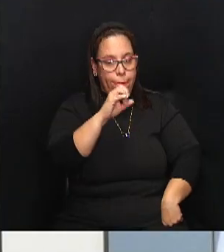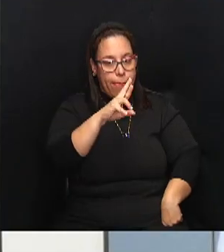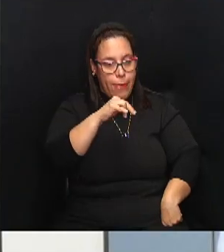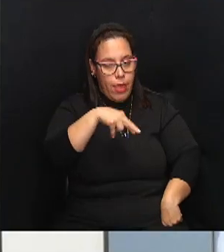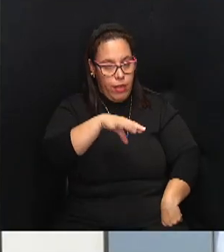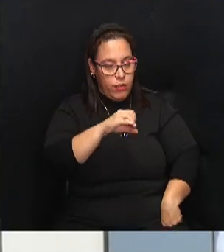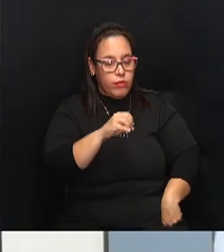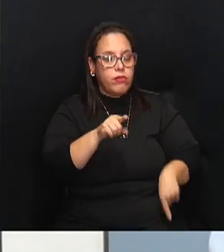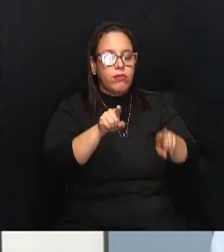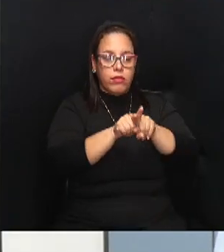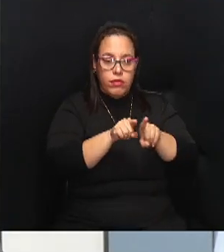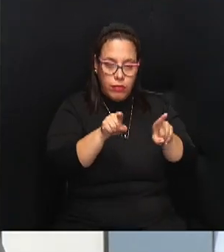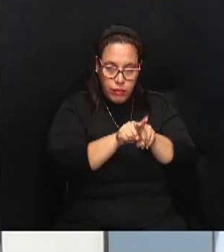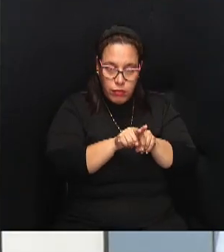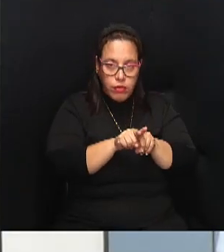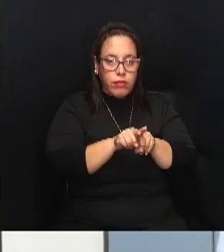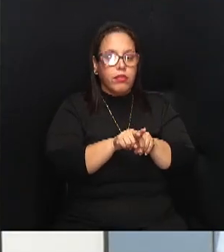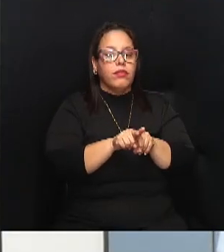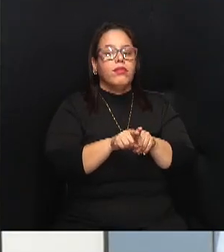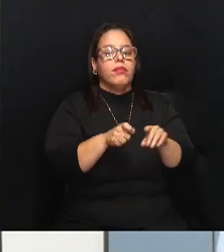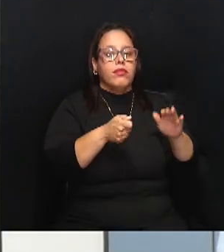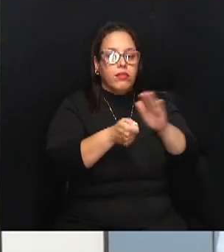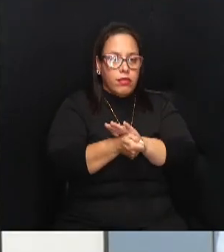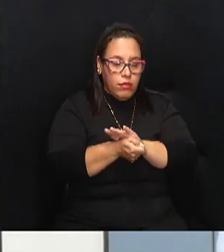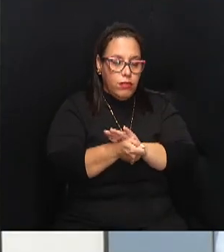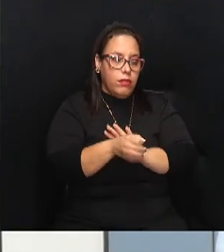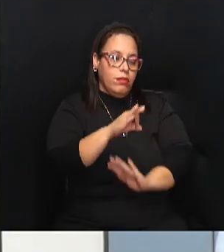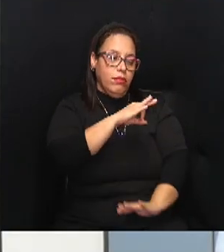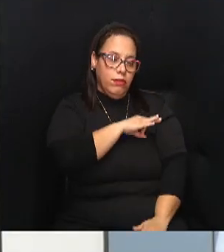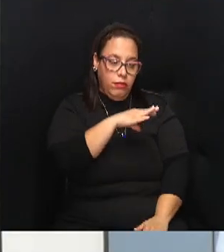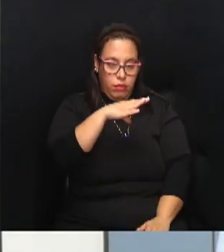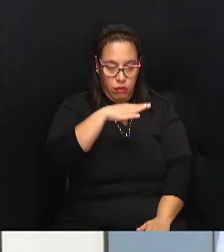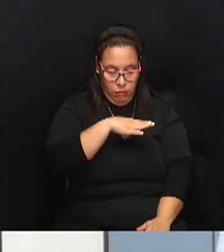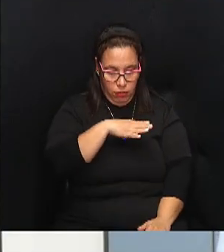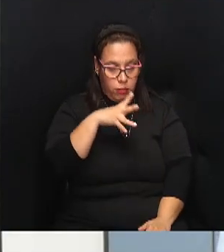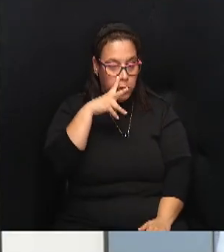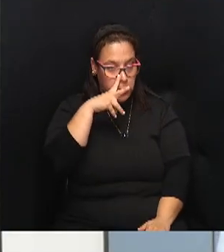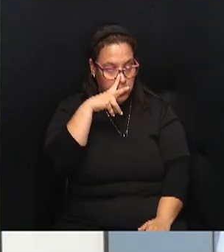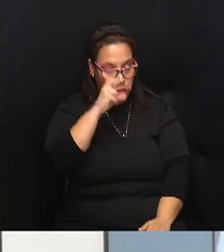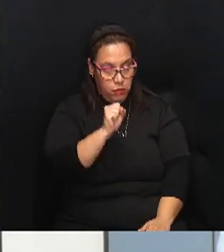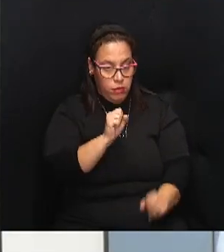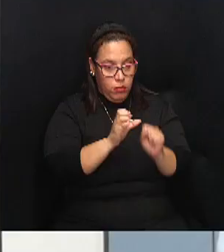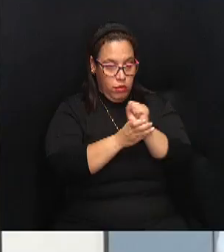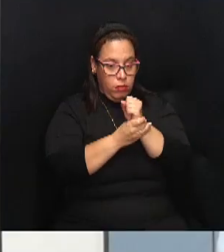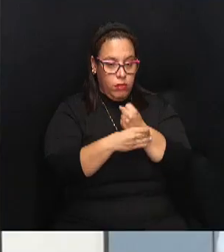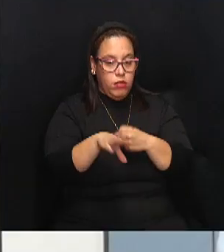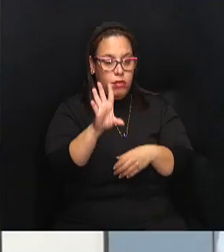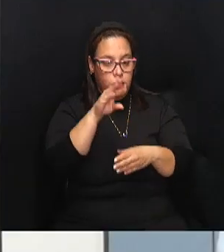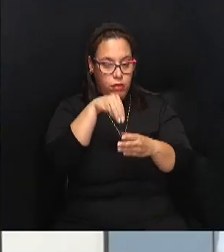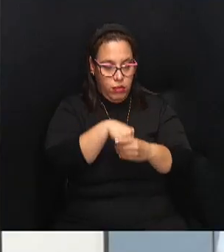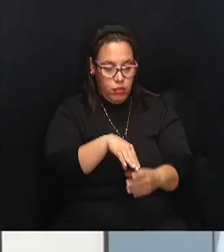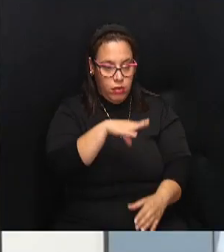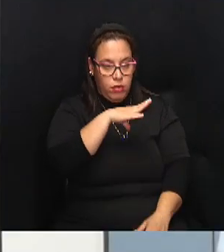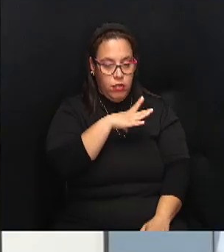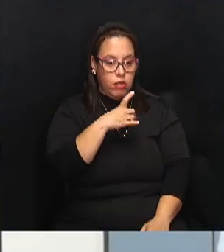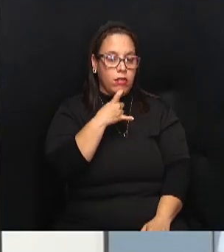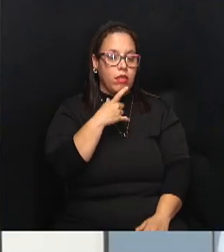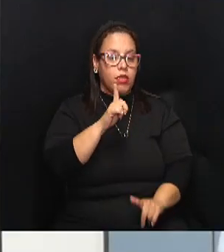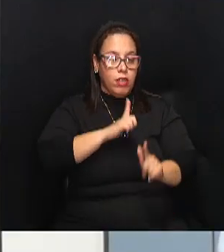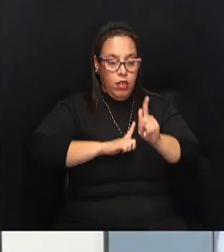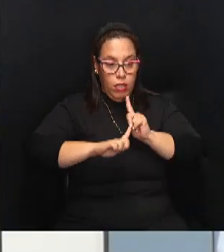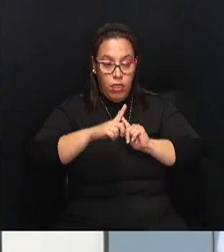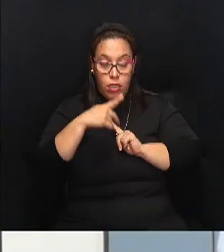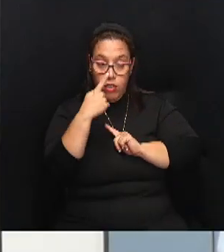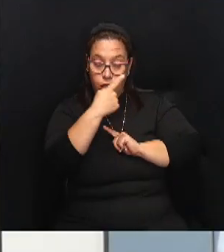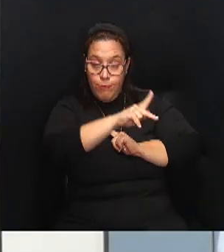porque ele também tem que investir na guarda municipal, que é uma força de segurança do município, que está sobre a gestão